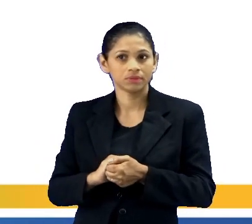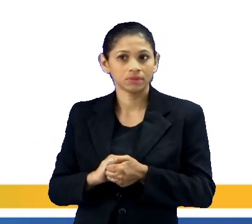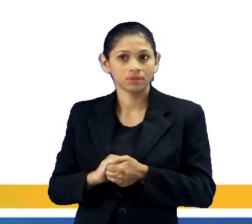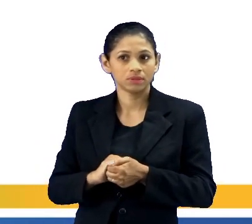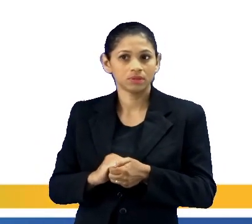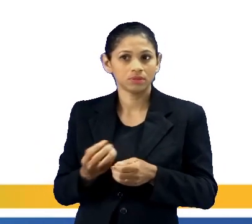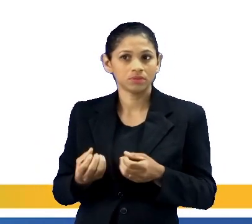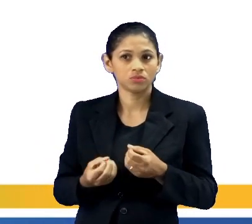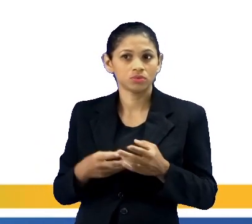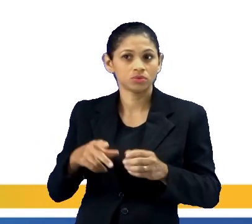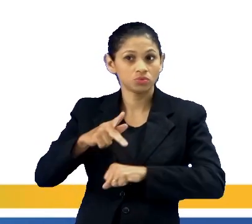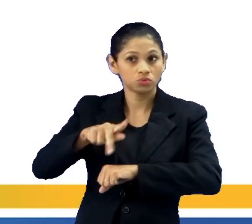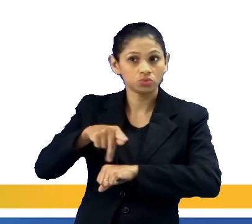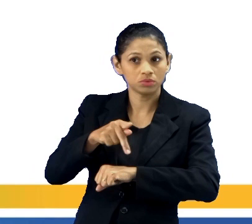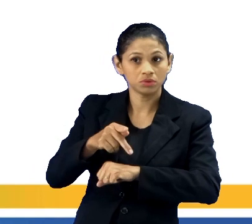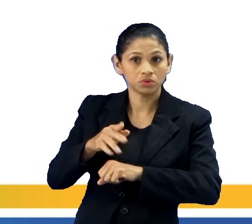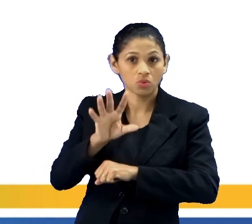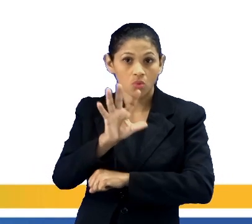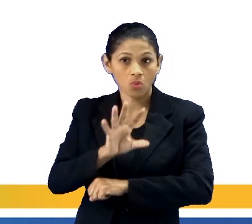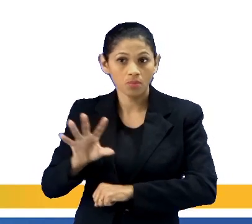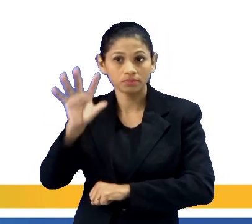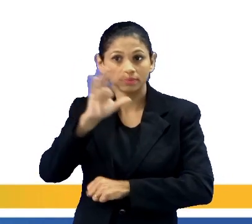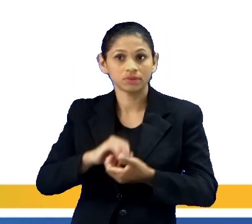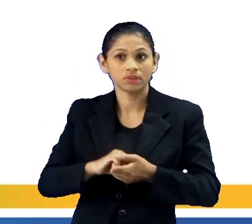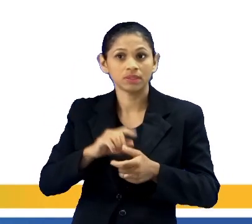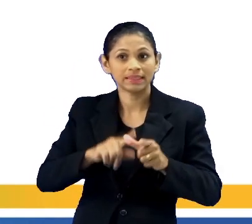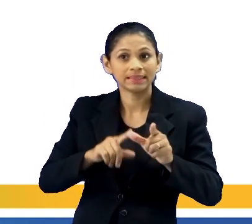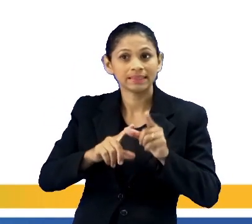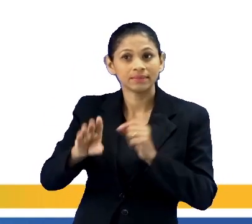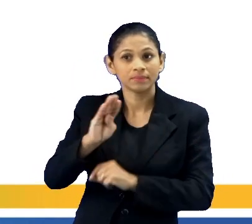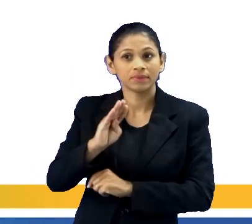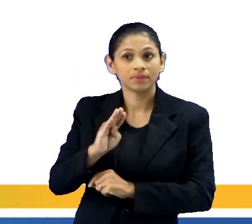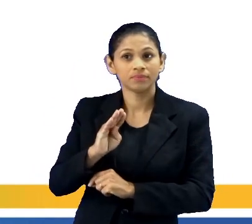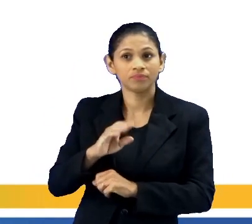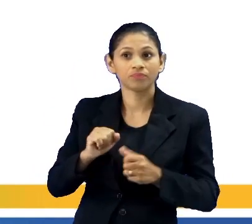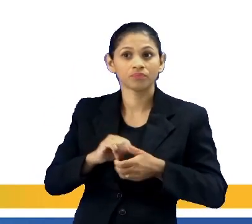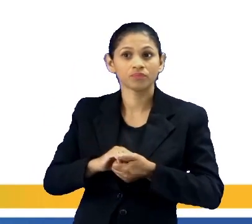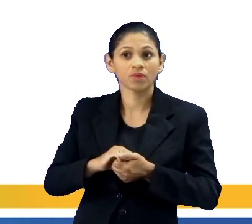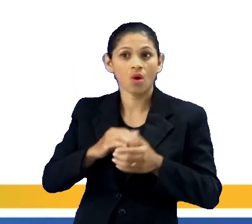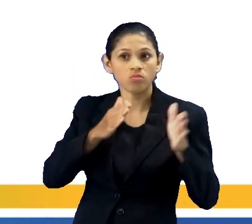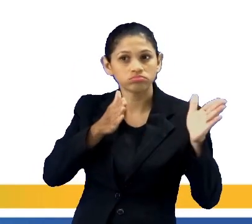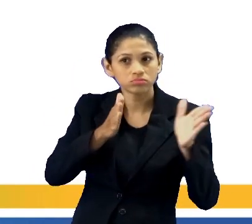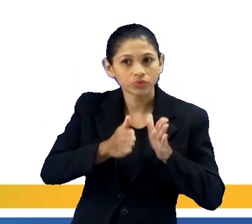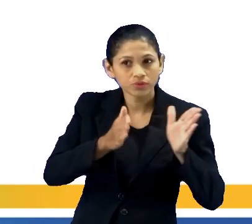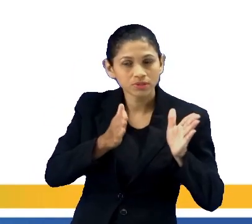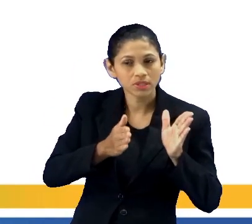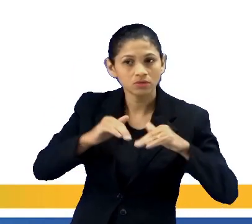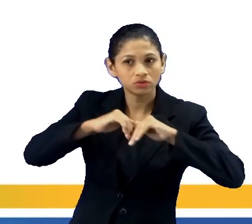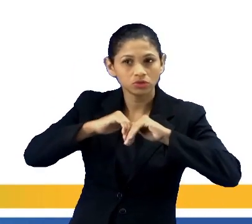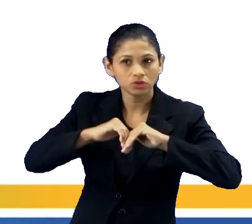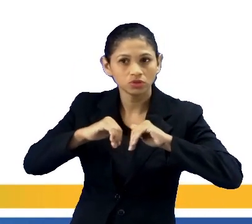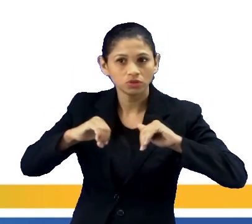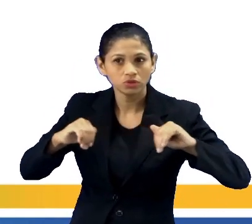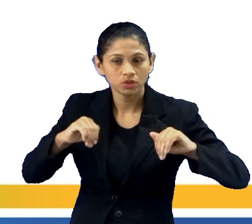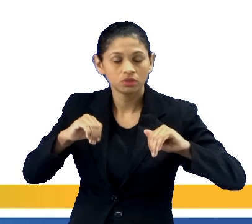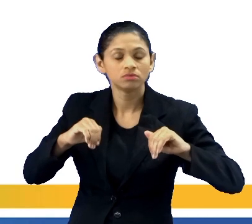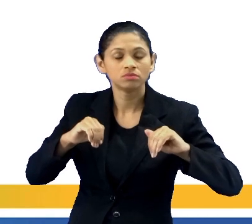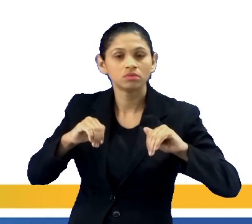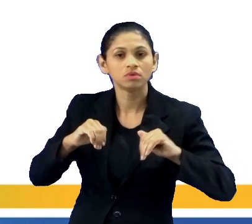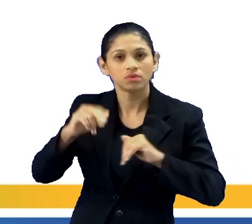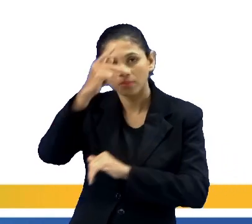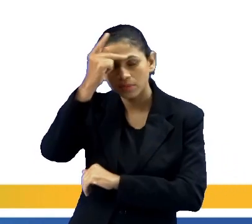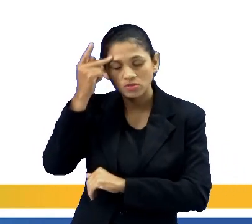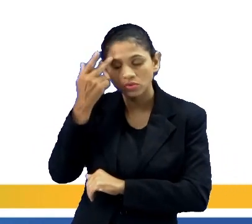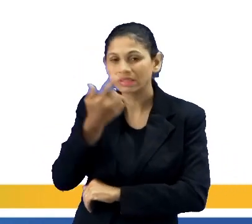é o processo de redistribuição das propriedades rurais improdutivas para camponeses que não